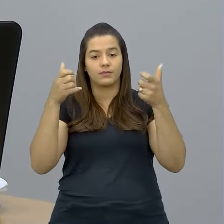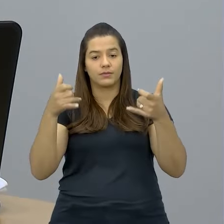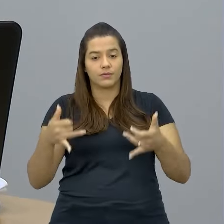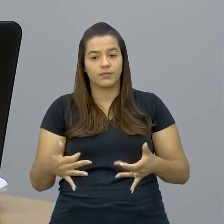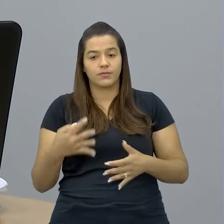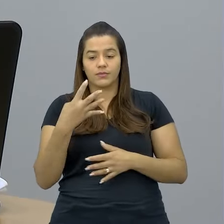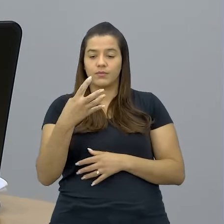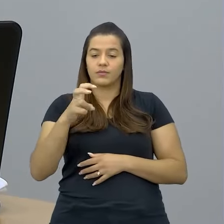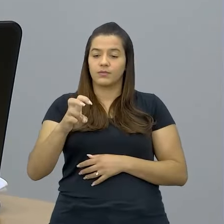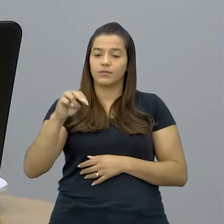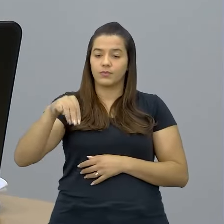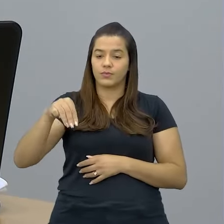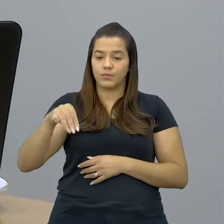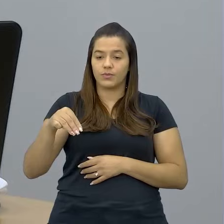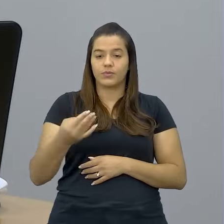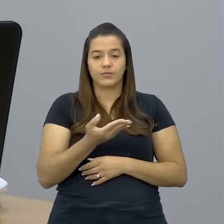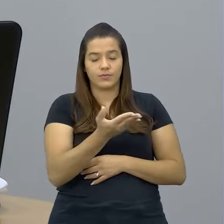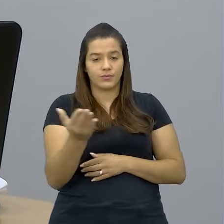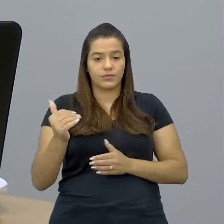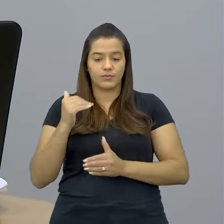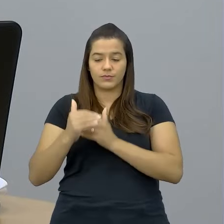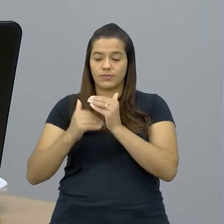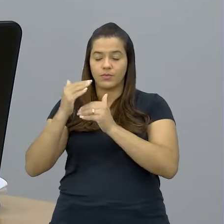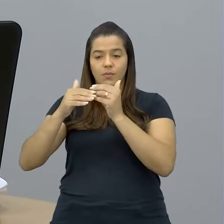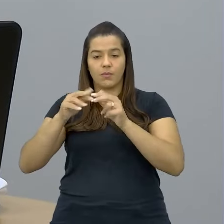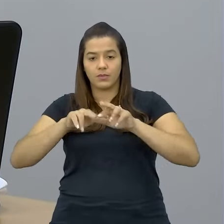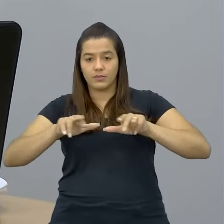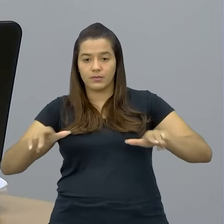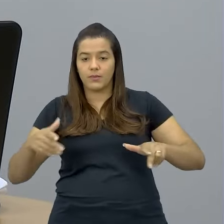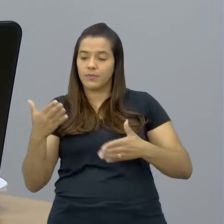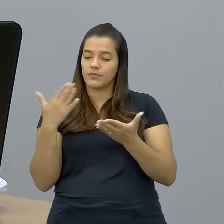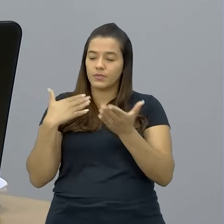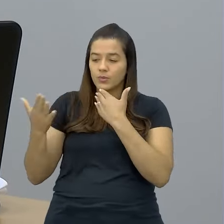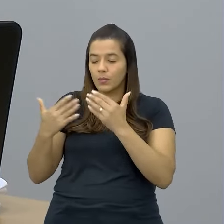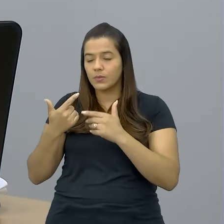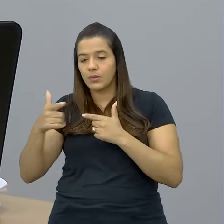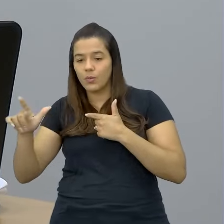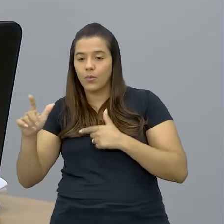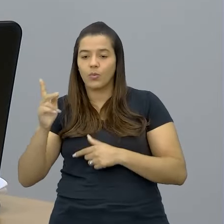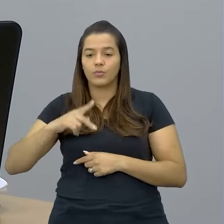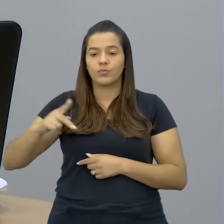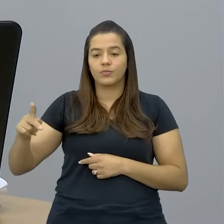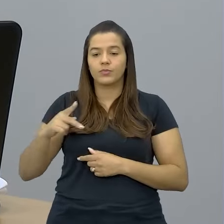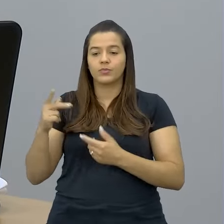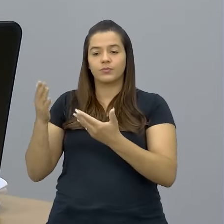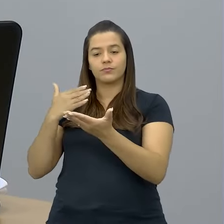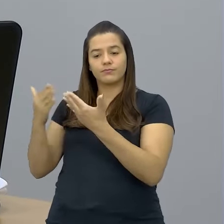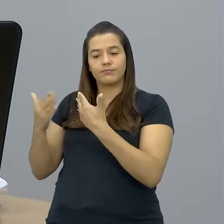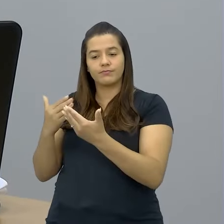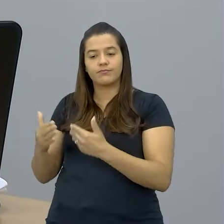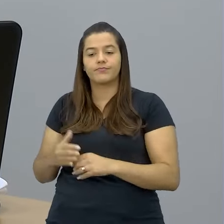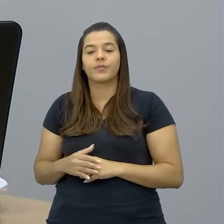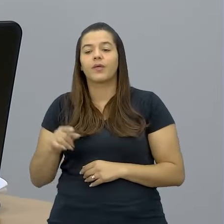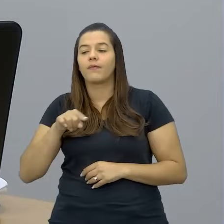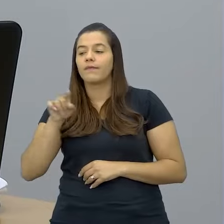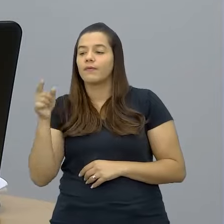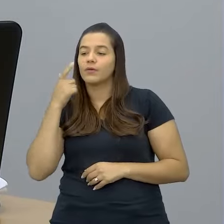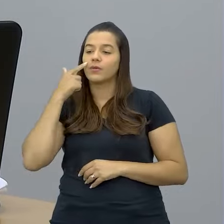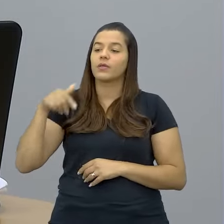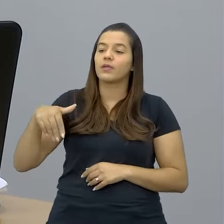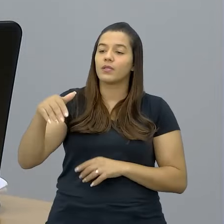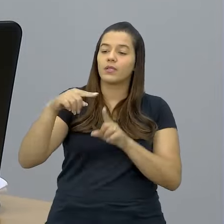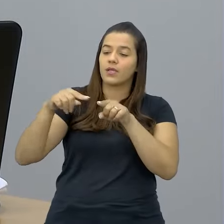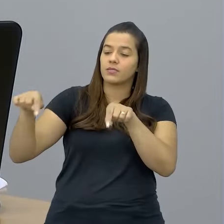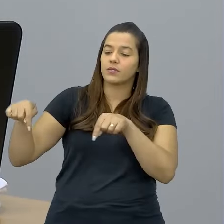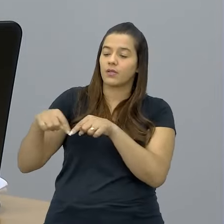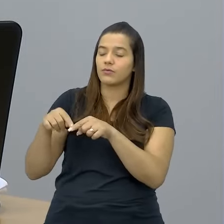esses 45 minutos, que são os desdobramentos, é para vocês conversarem mesmo com outro professor, para ver exatamente o que ele está fazendo, o